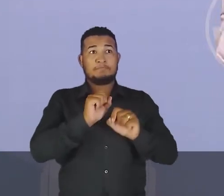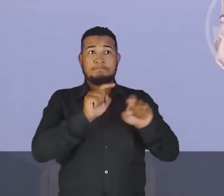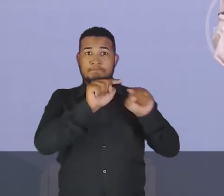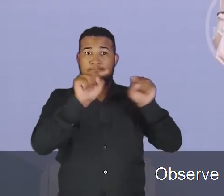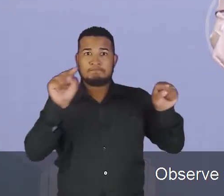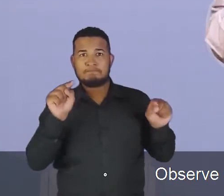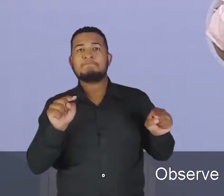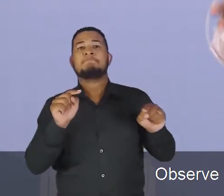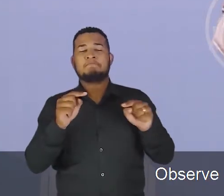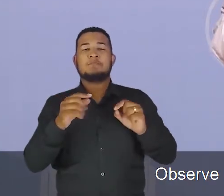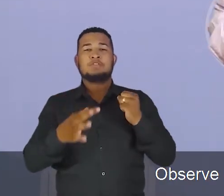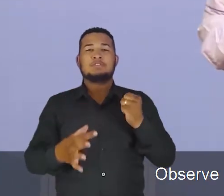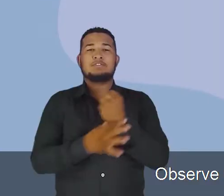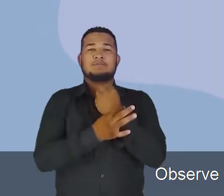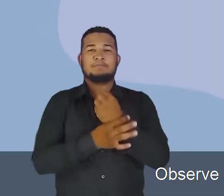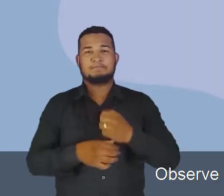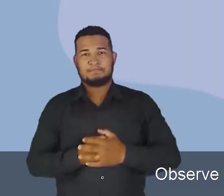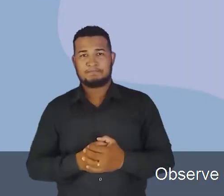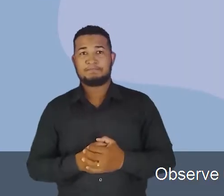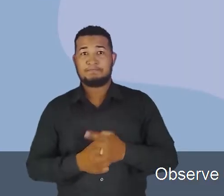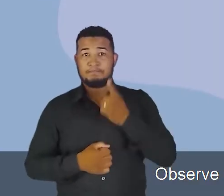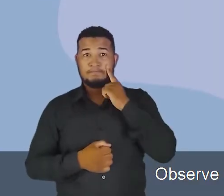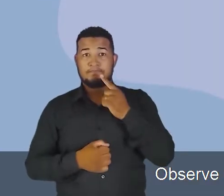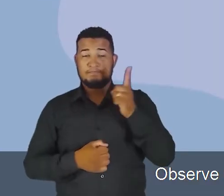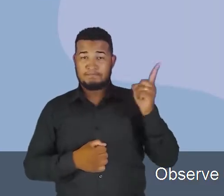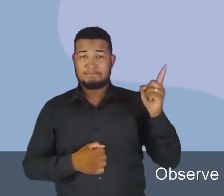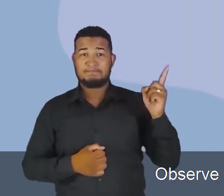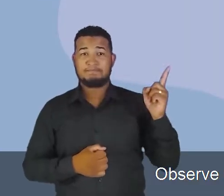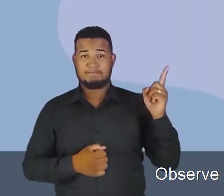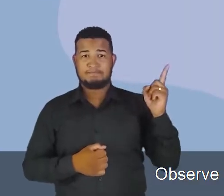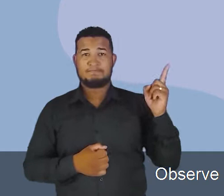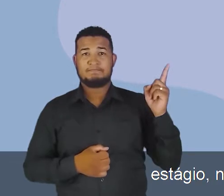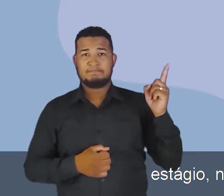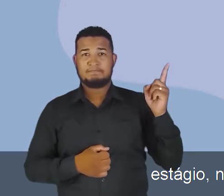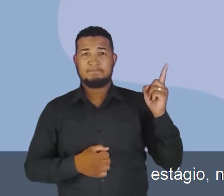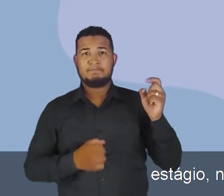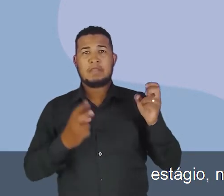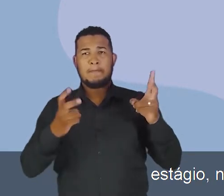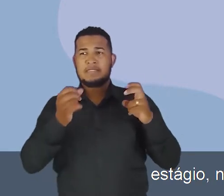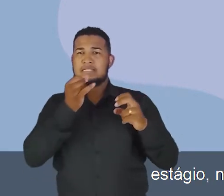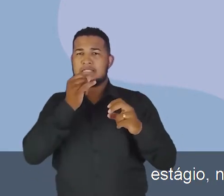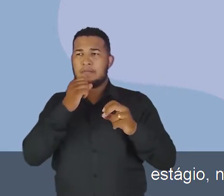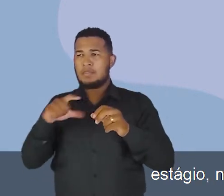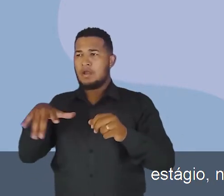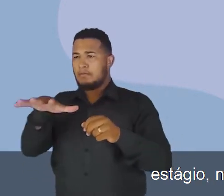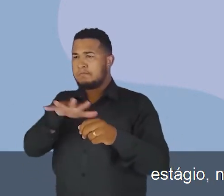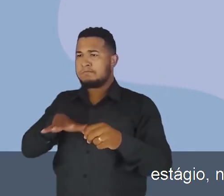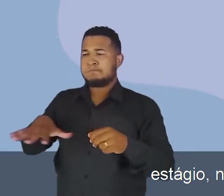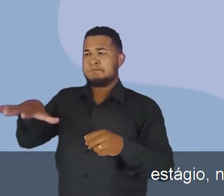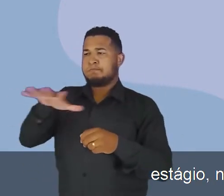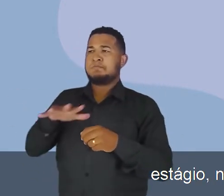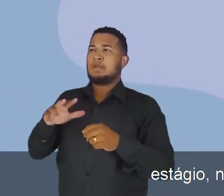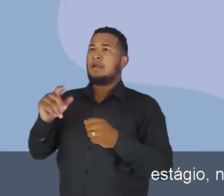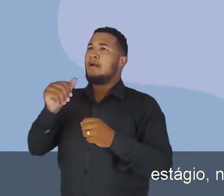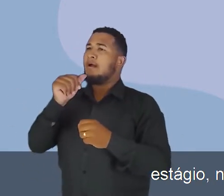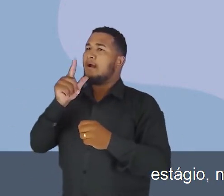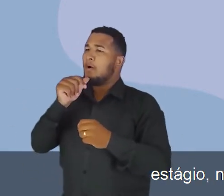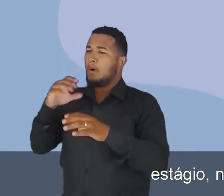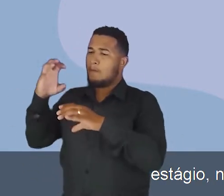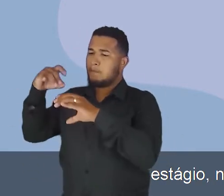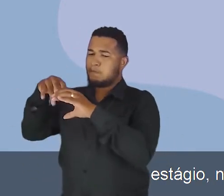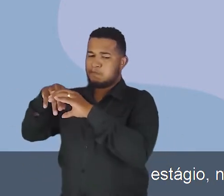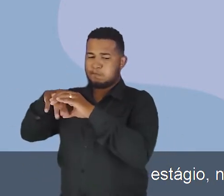com segurança. Observe na imagem novamente e você vai perceber que o próximo estágio, né, depois da captação pela